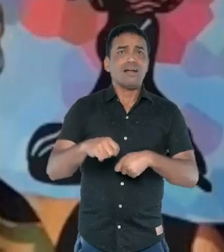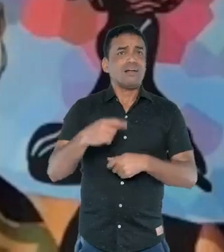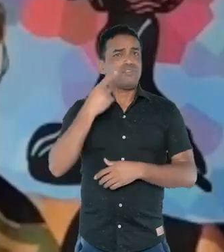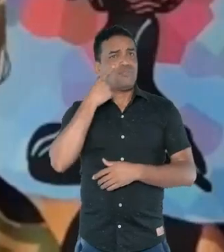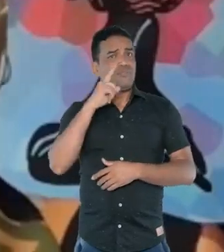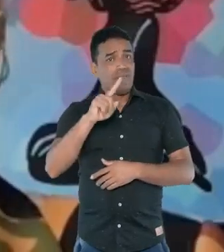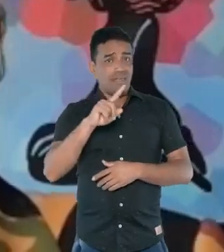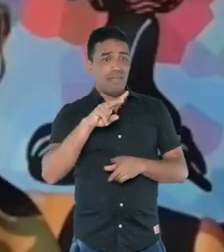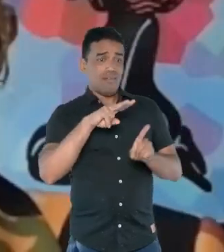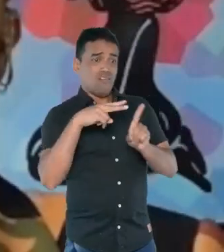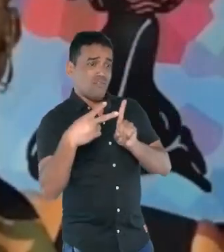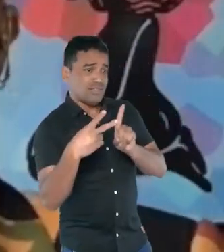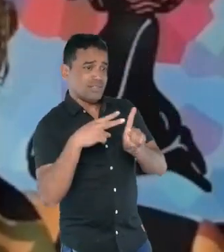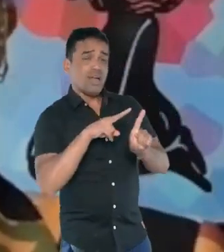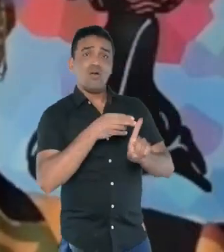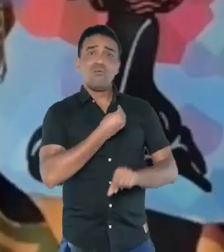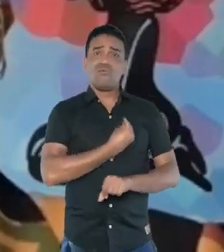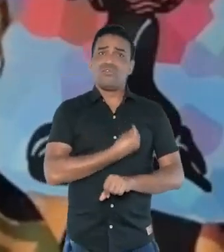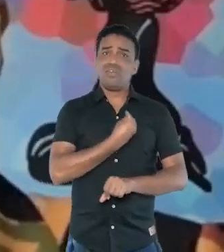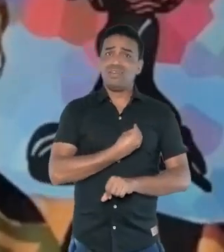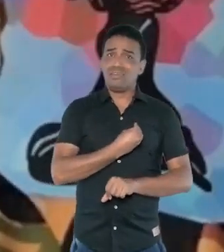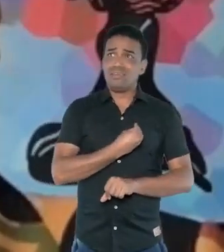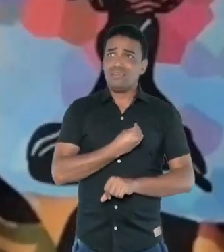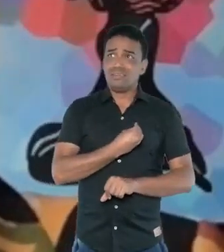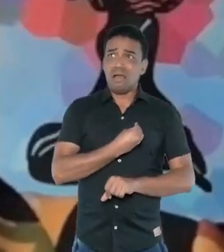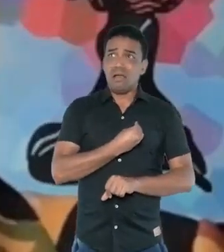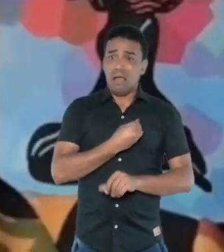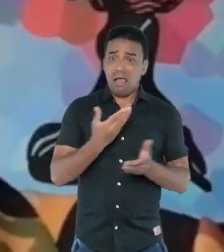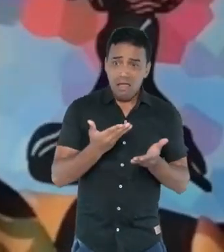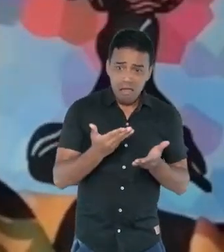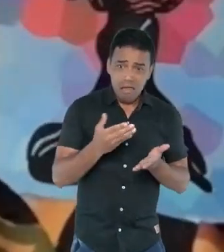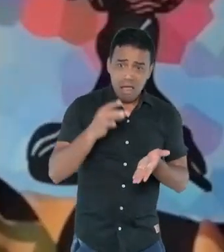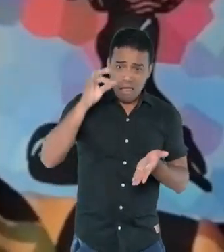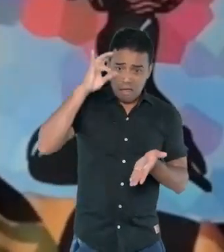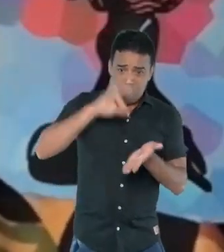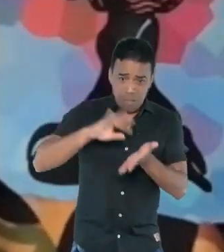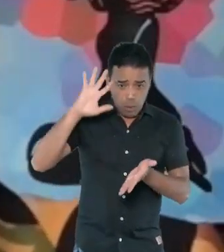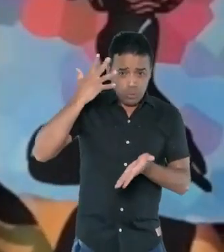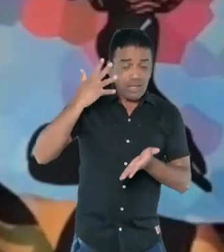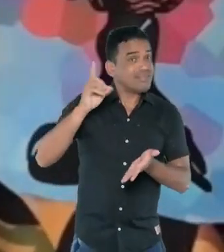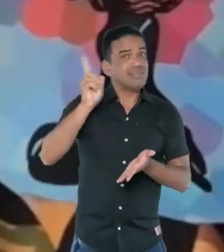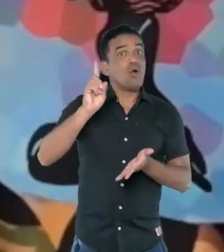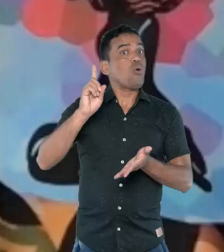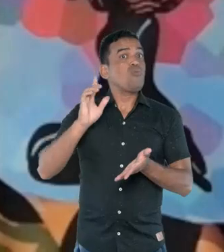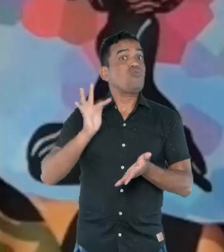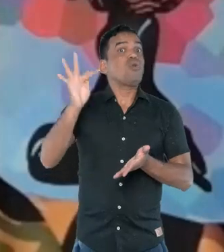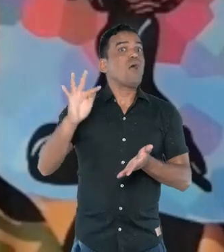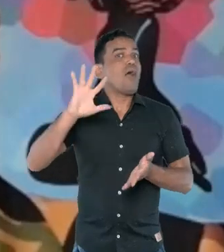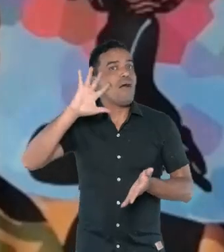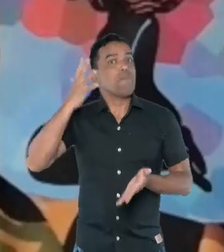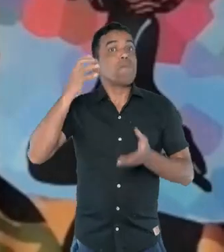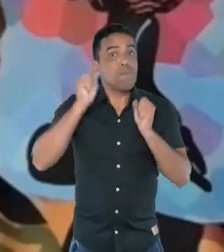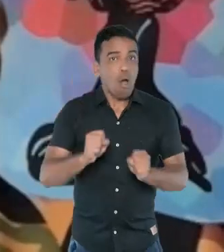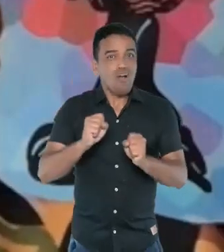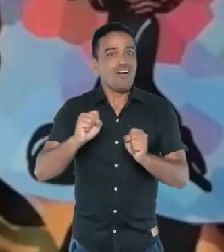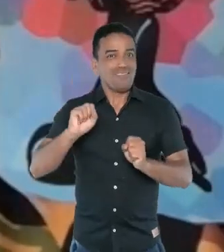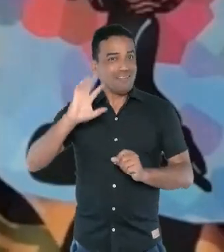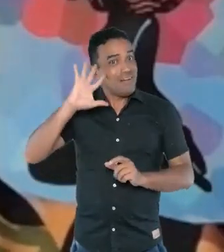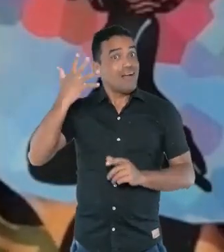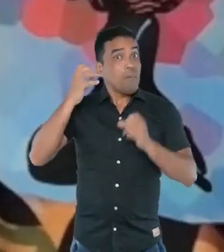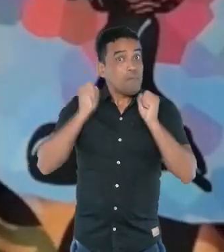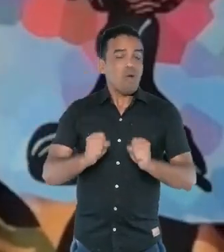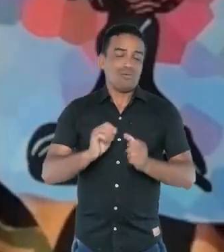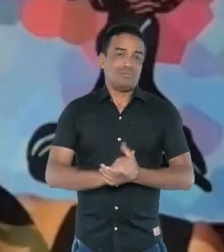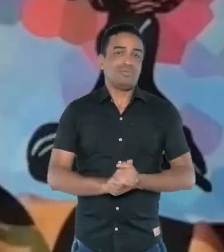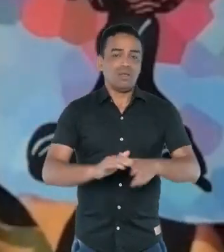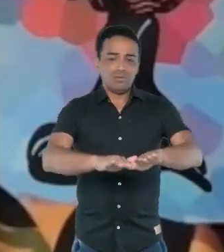não como elas são, mas como elas podem ser. E a pequena Grazi embaixo da mesa, sem saber que